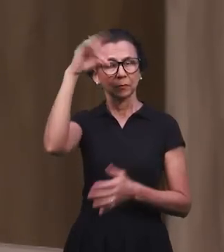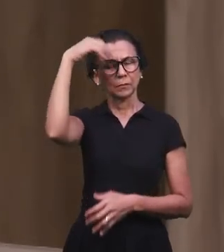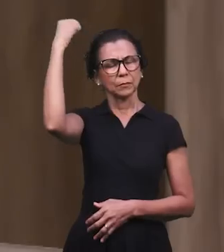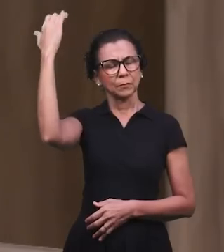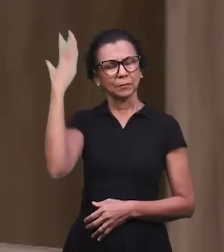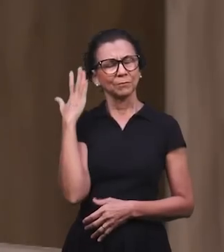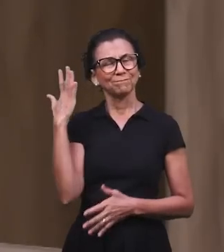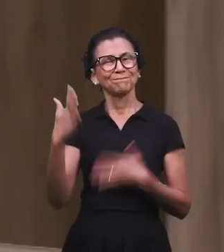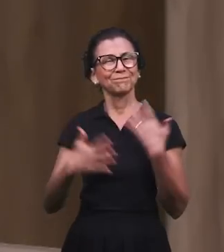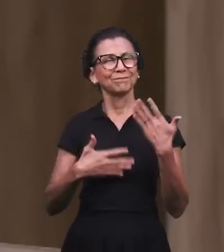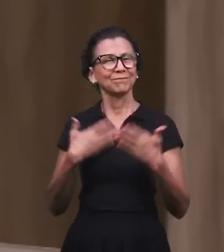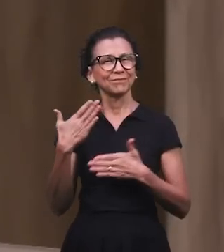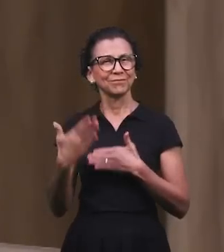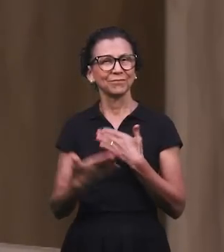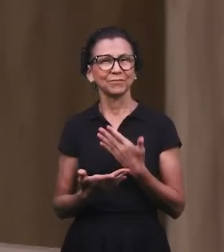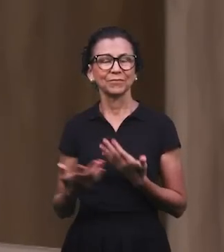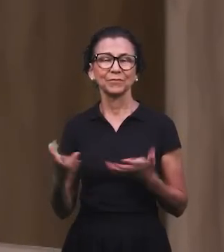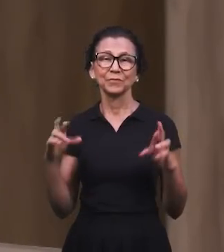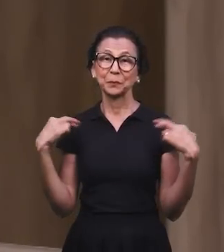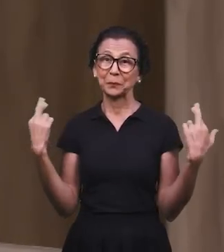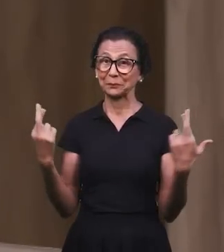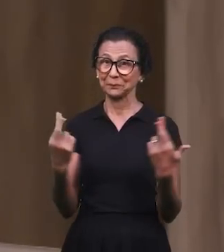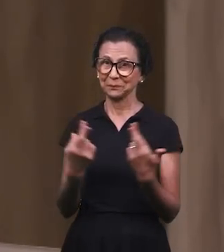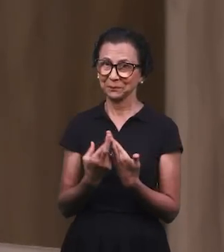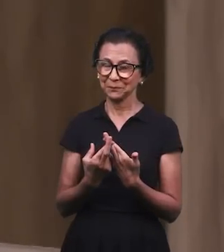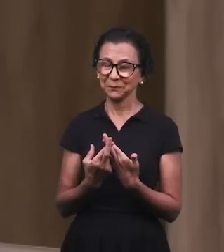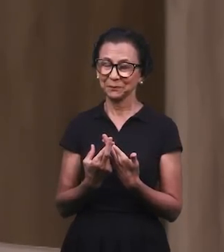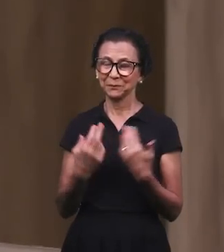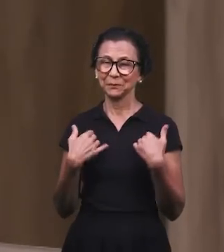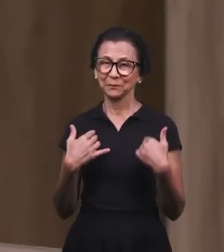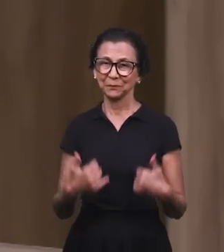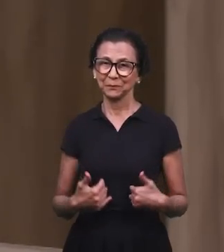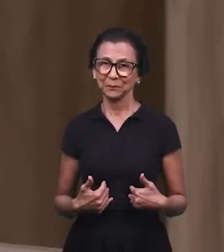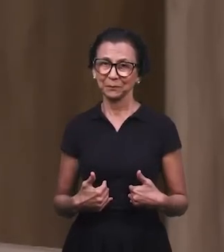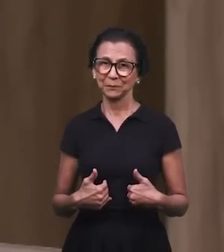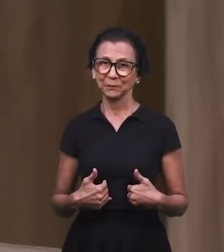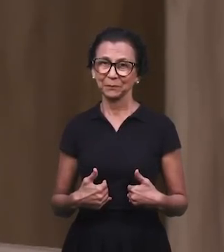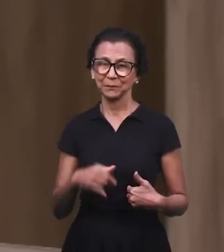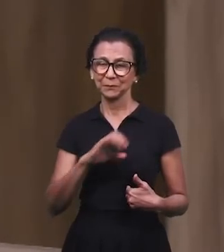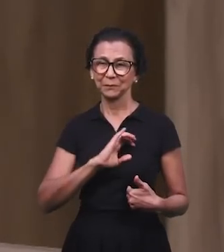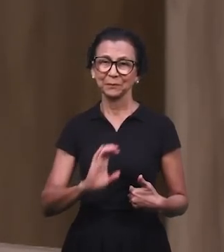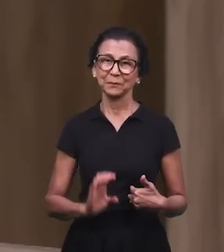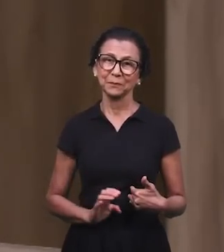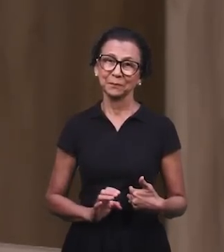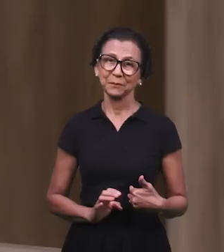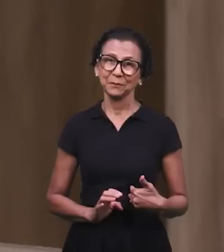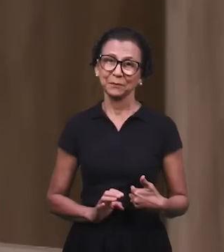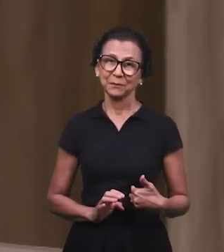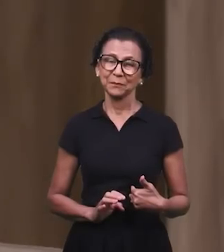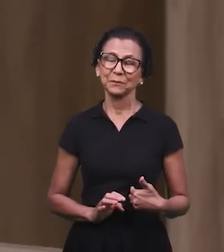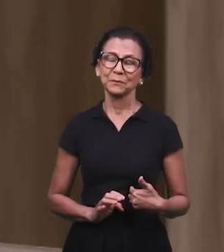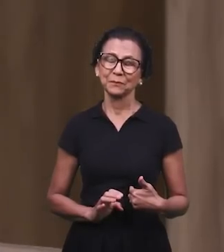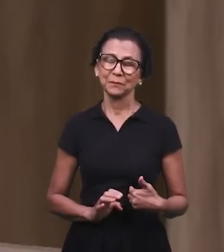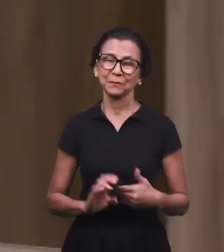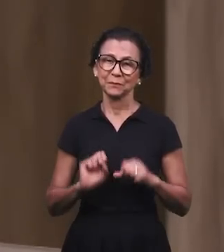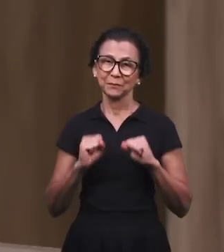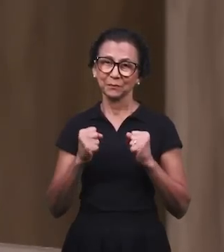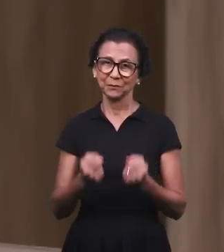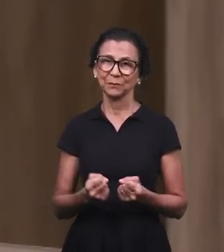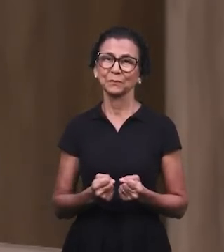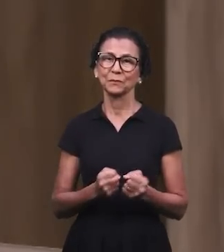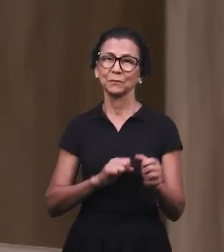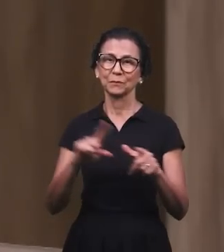nos alegramos de estarmos aqui reunidos como corpo de servos, né? Glória a Deus. Tentando puxar a mula e conclamando cada